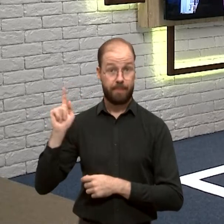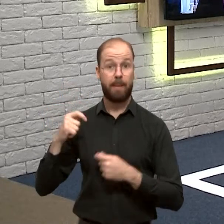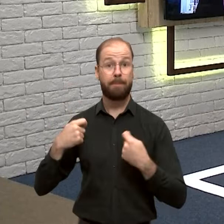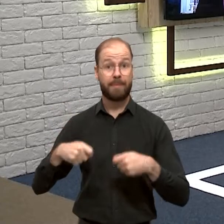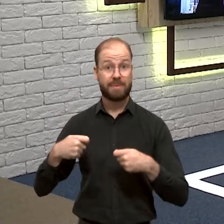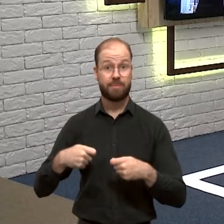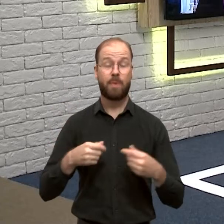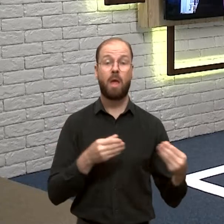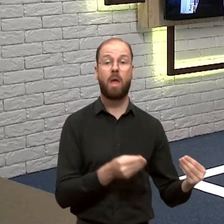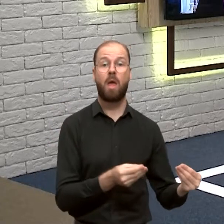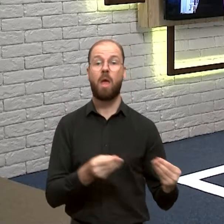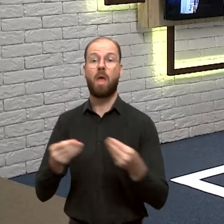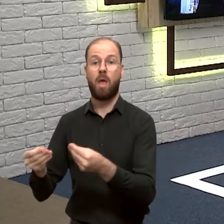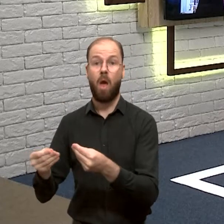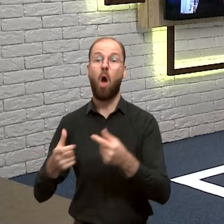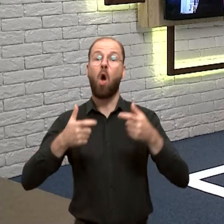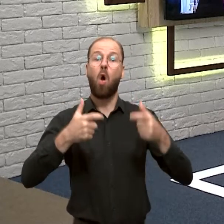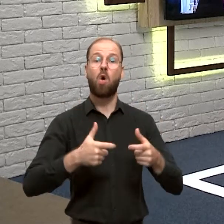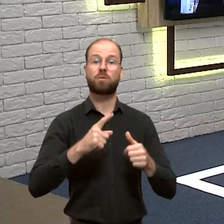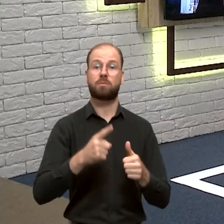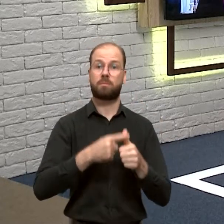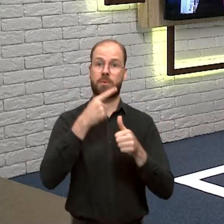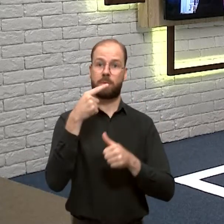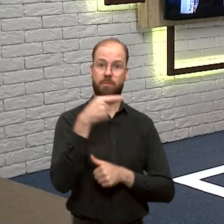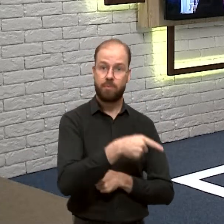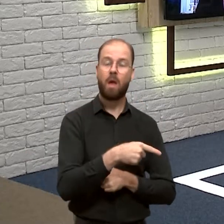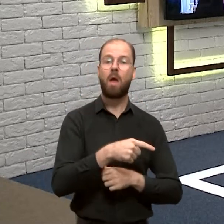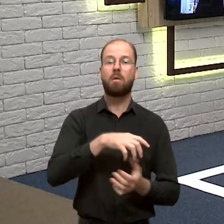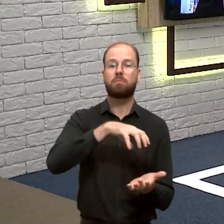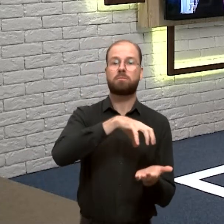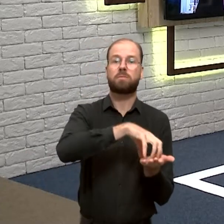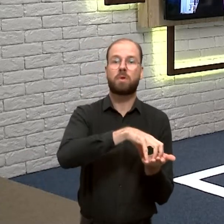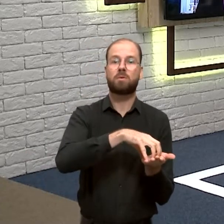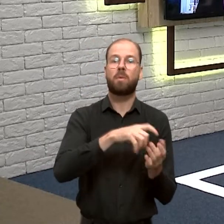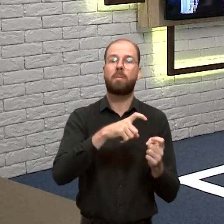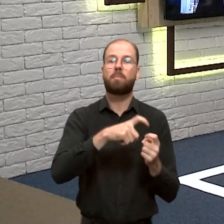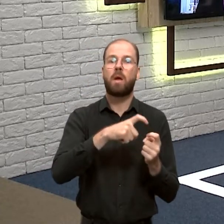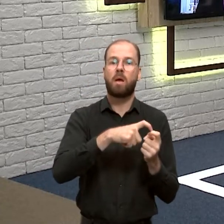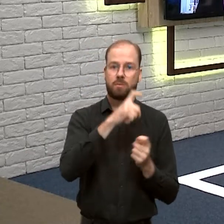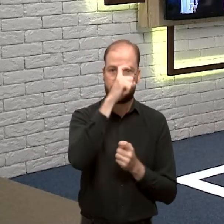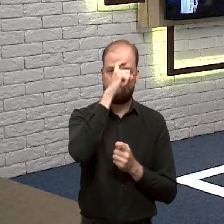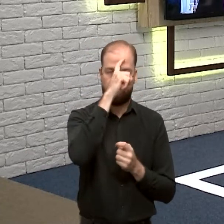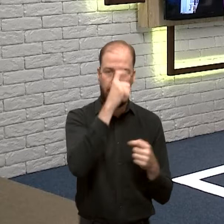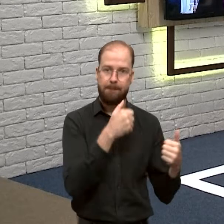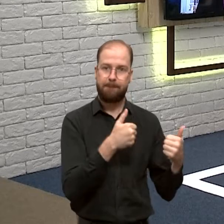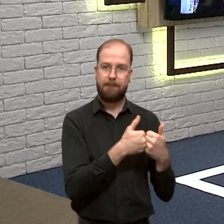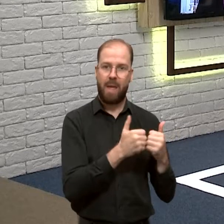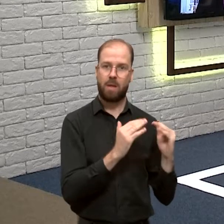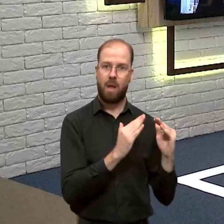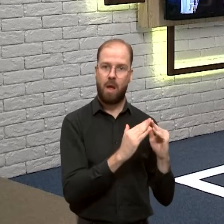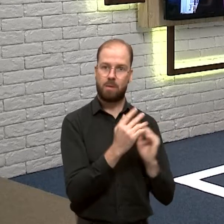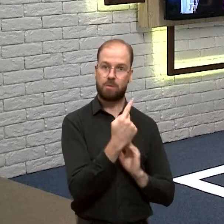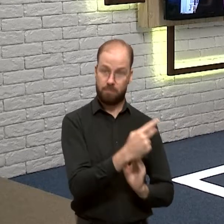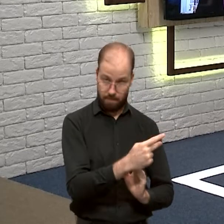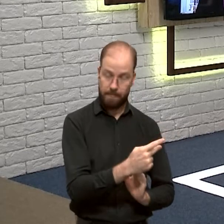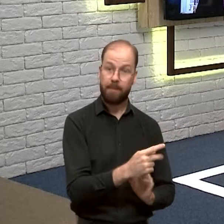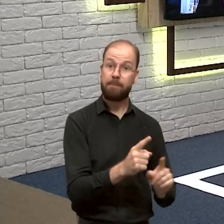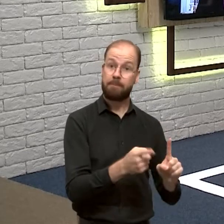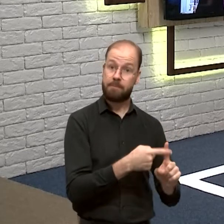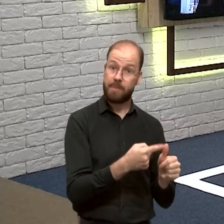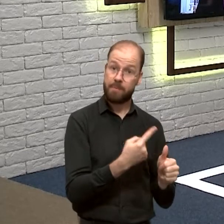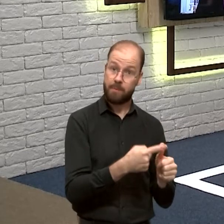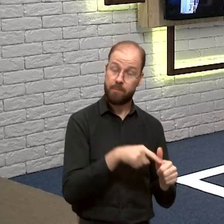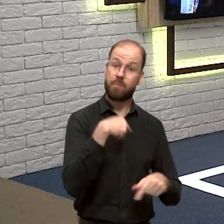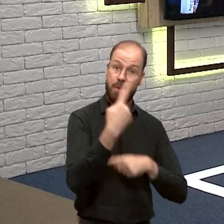do encaminhamento do postinho próximo da casa dela, para ela ter acesso a esse tratamento, a essa